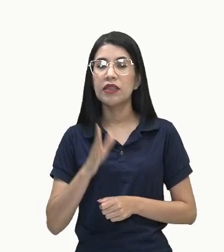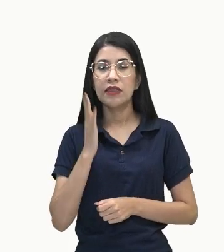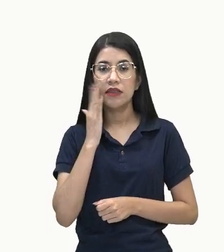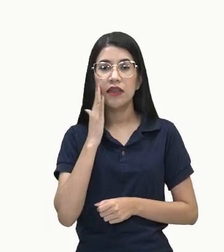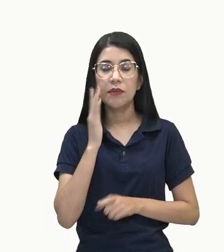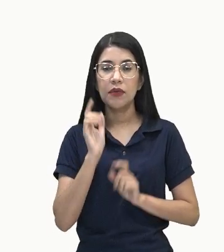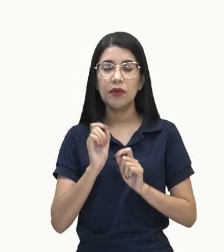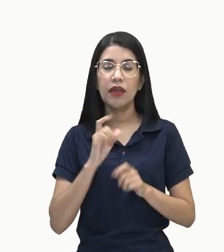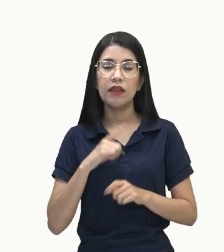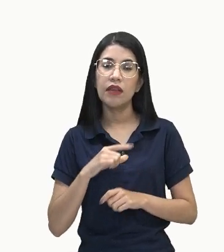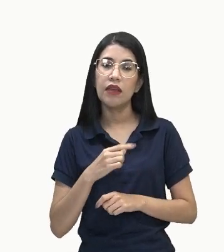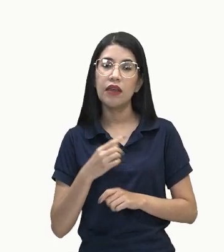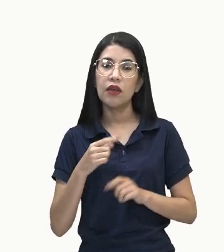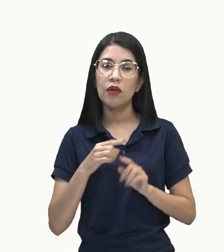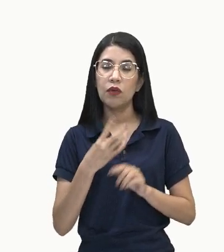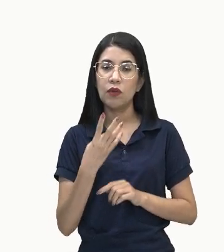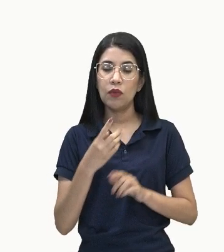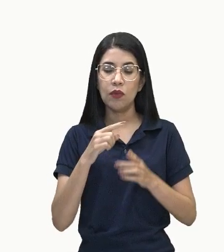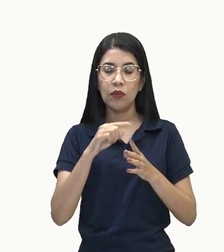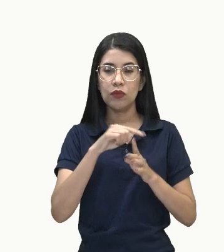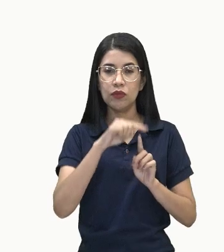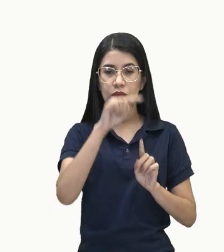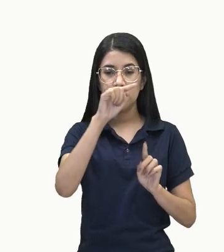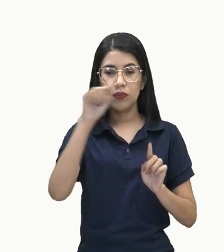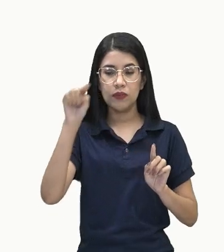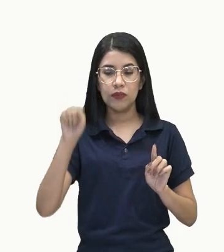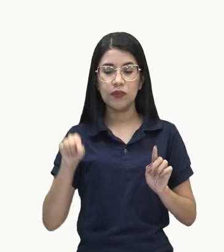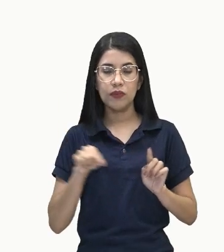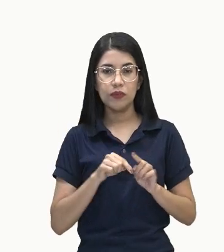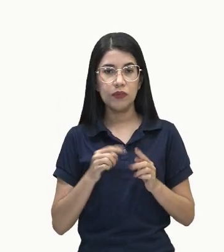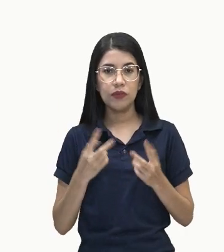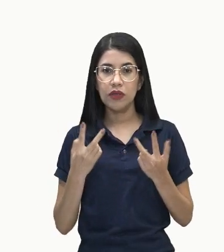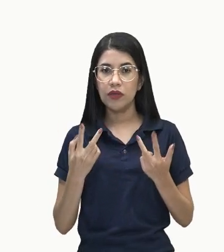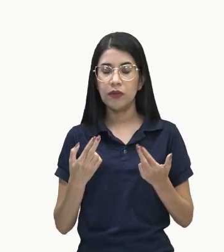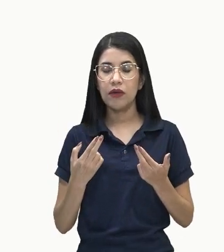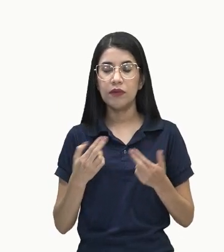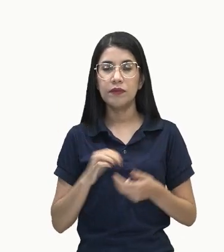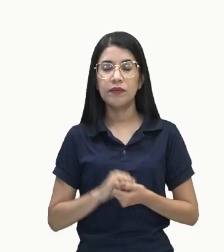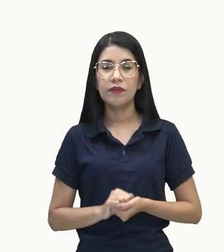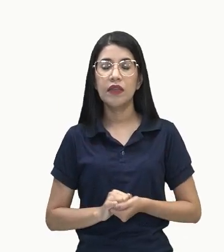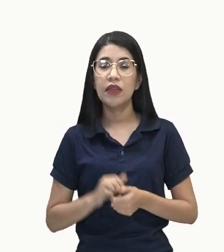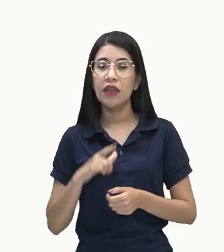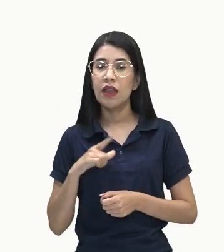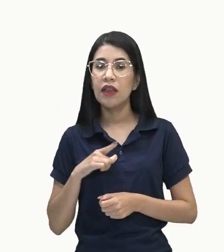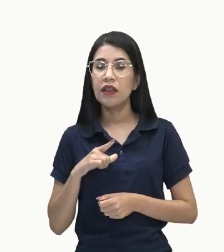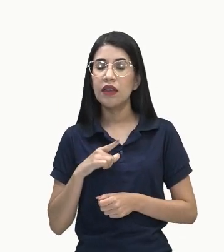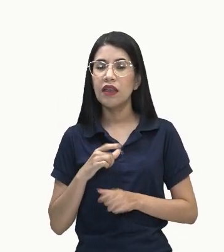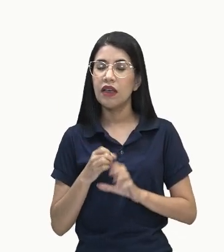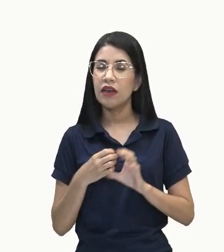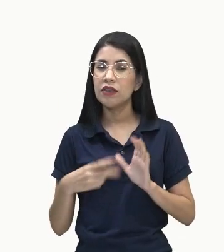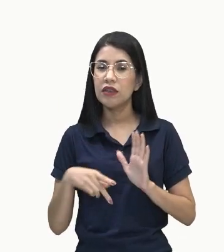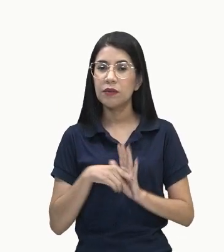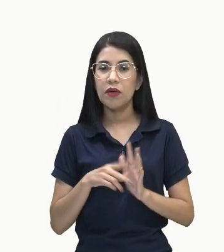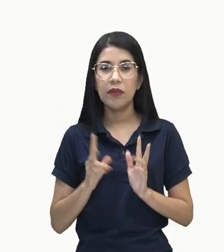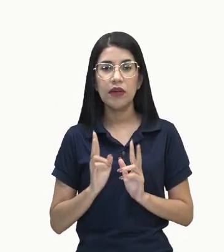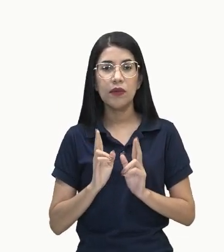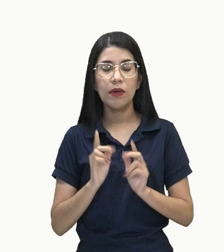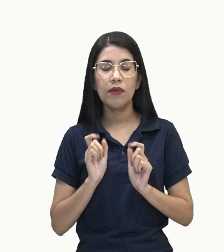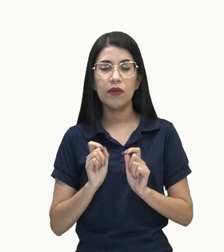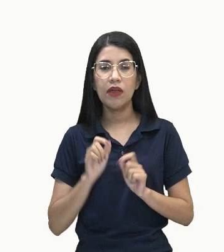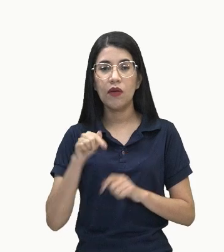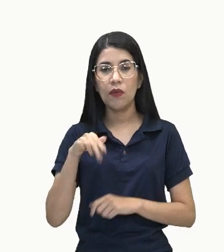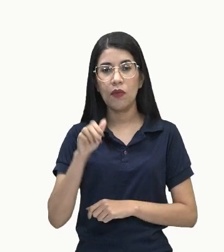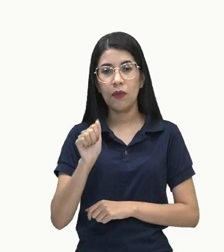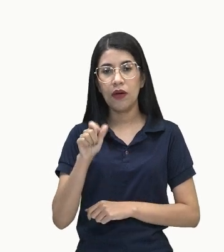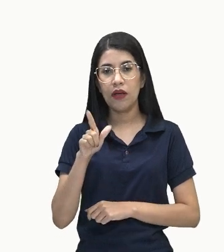ela possui os 4 lados iguais. E a única figura que possui essa característica é o